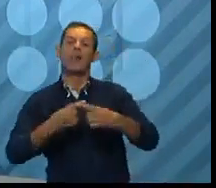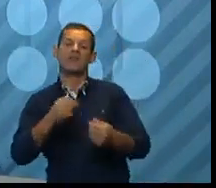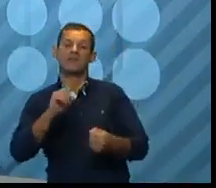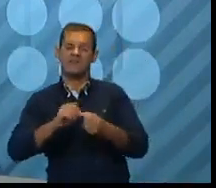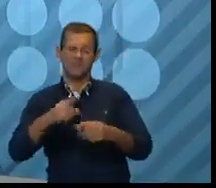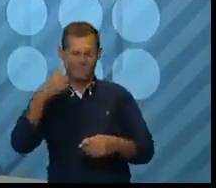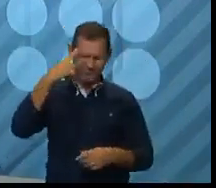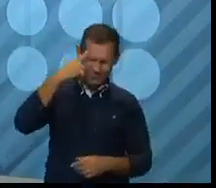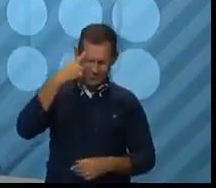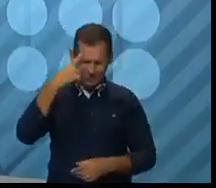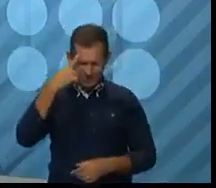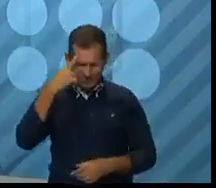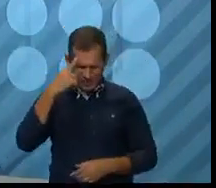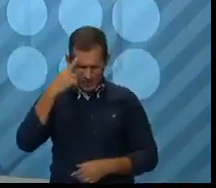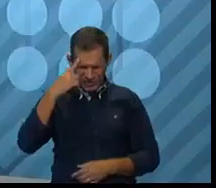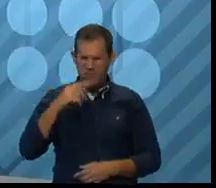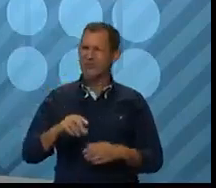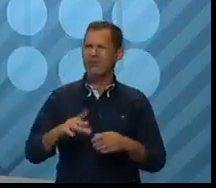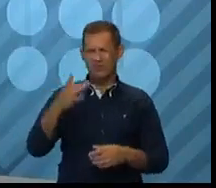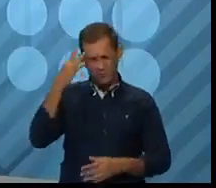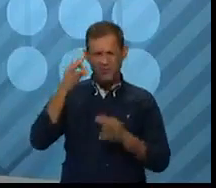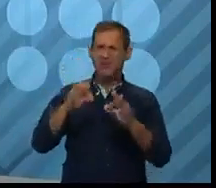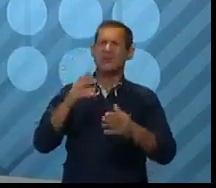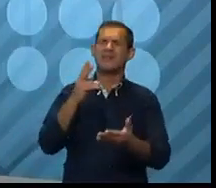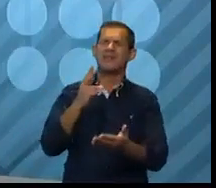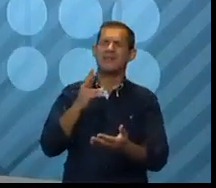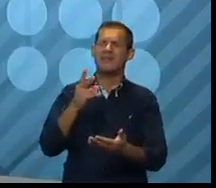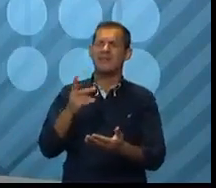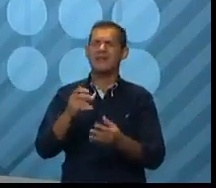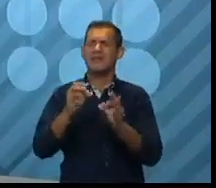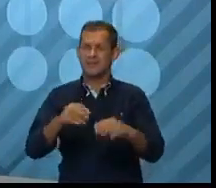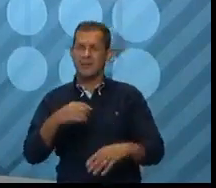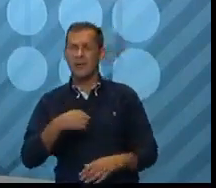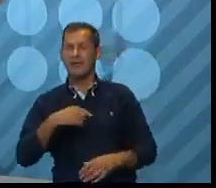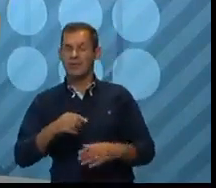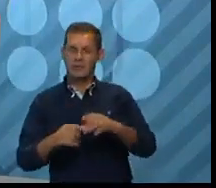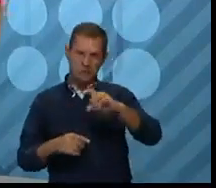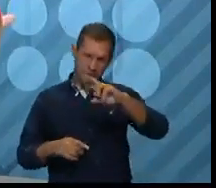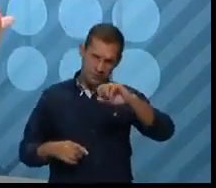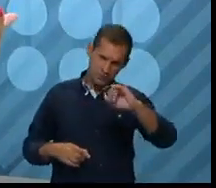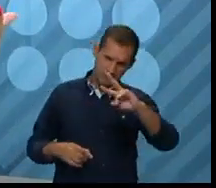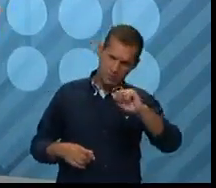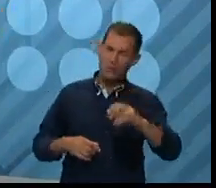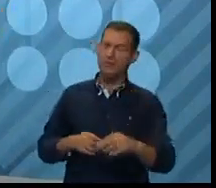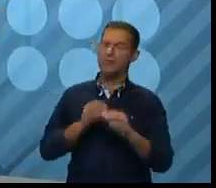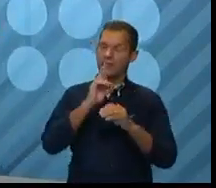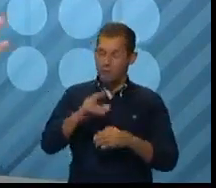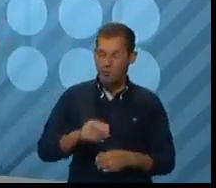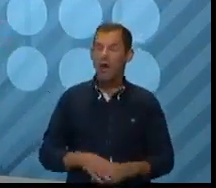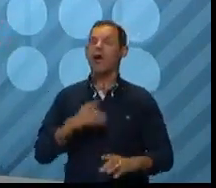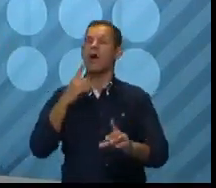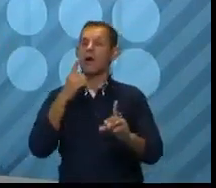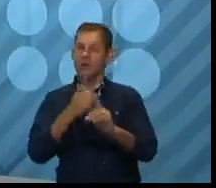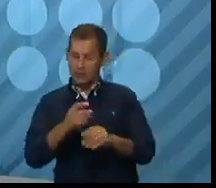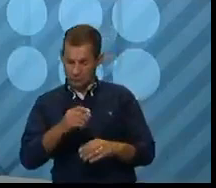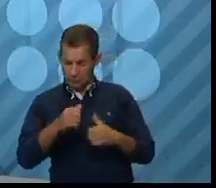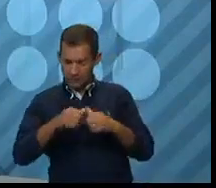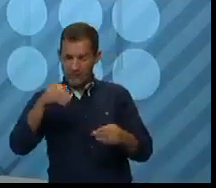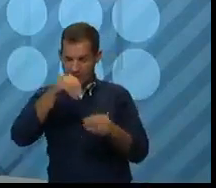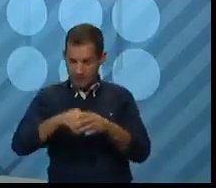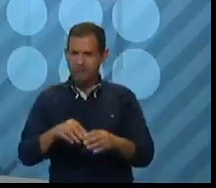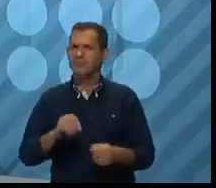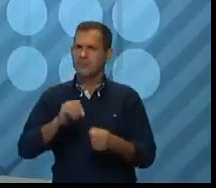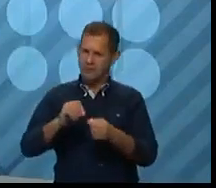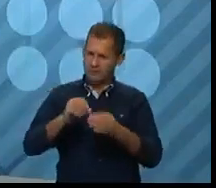com dúvida, eu não sei se é isso mesmo. O que eu vou fazer? Você deriva o resultado. Chegou no que está dentro do integrando? Ótimo, você fez certo.